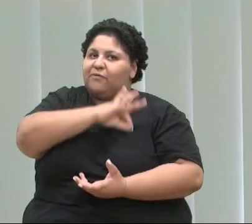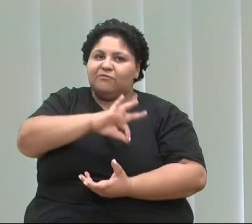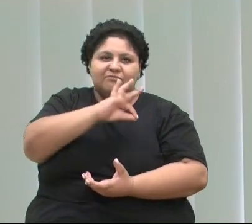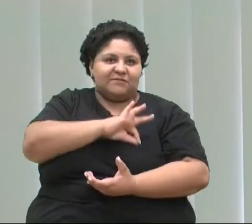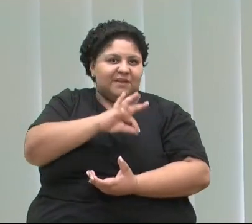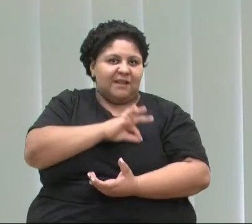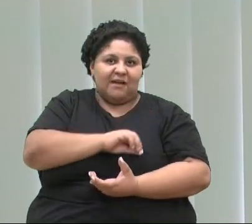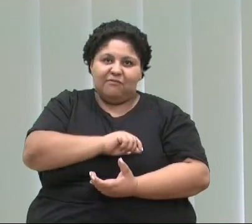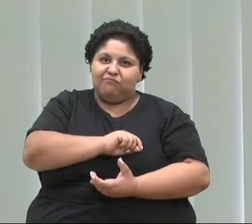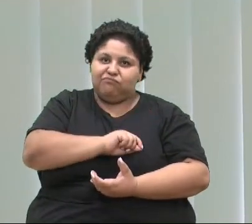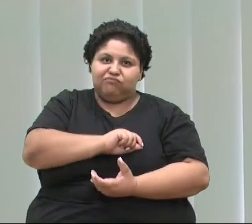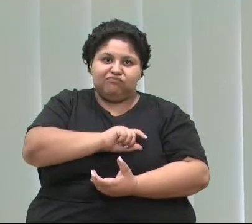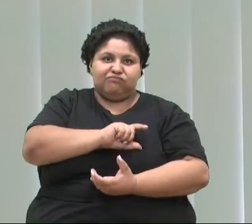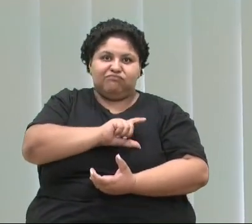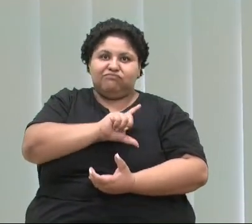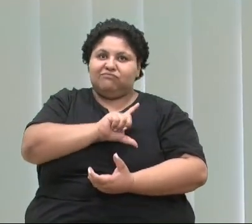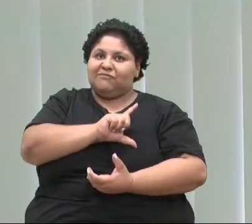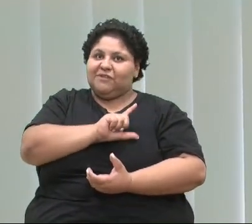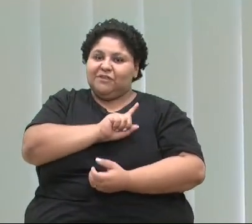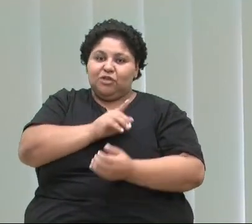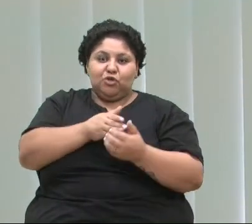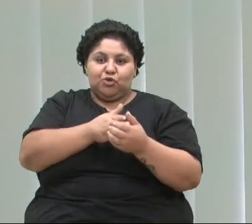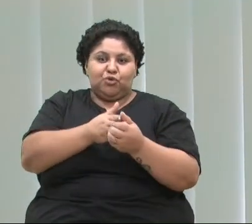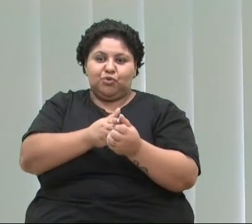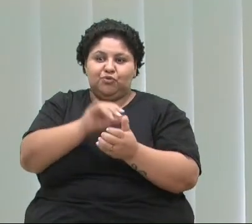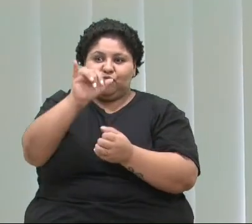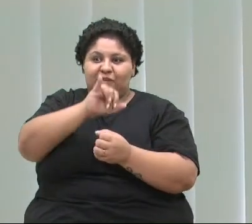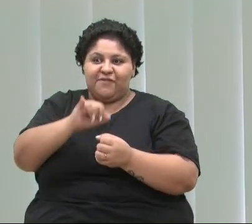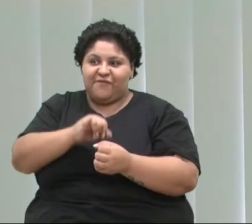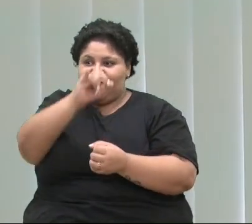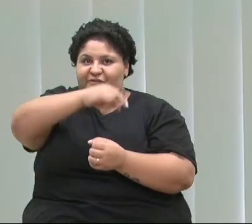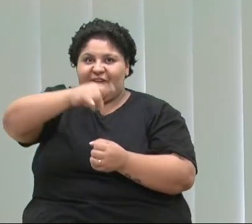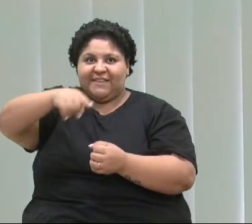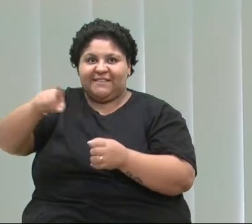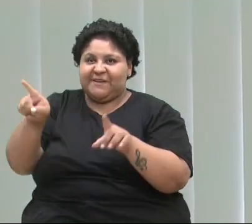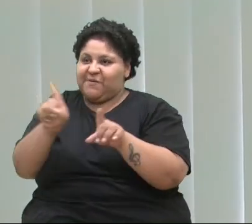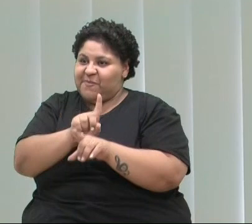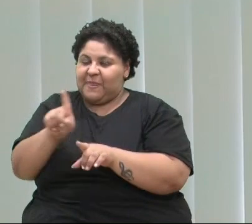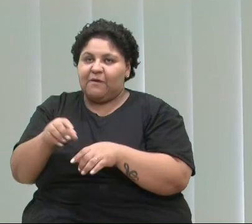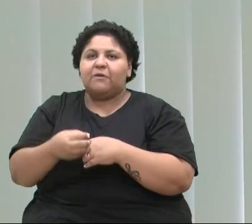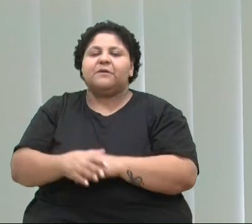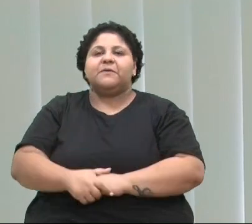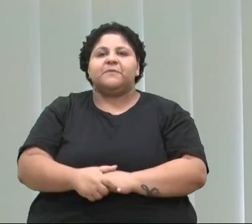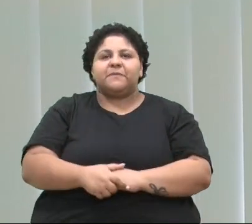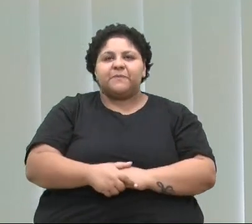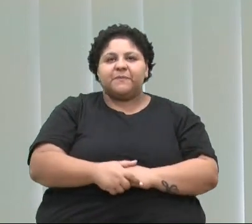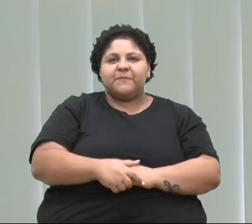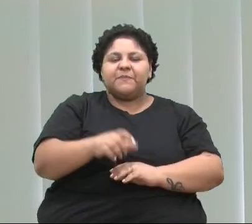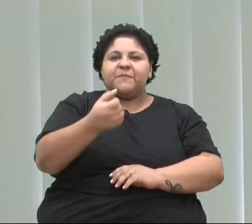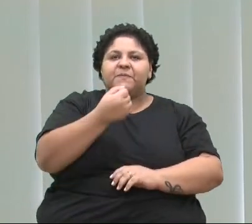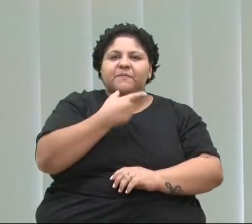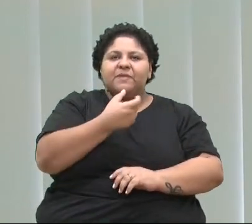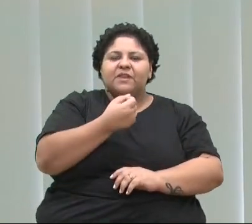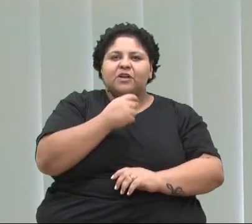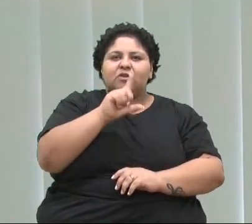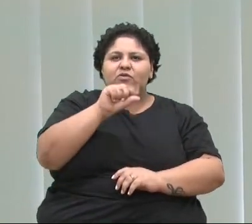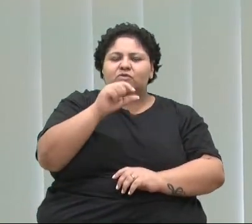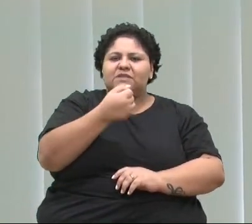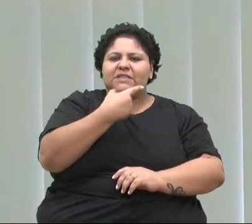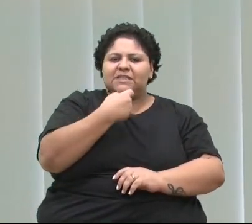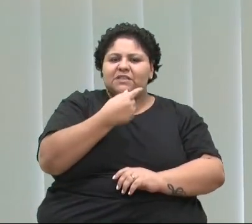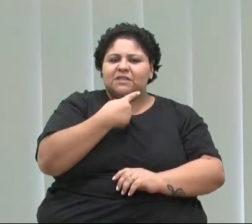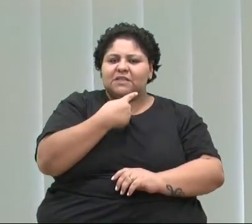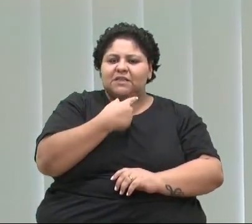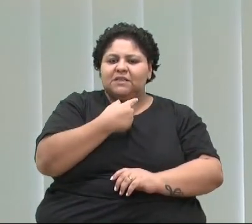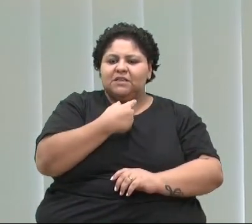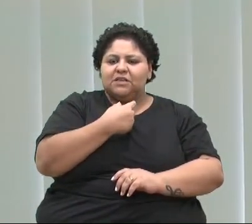acompanha a inflação. E aí ele, secretária, como é que ele faz para retirar esses medicamentos? Acho que dos 10 medicamentos que o senhor tomava,